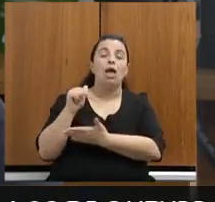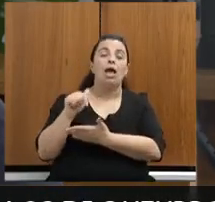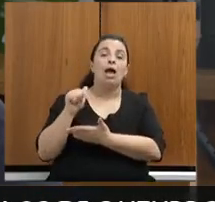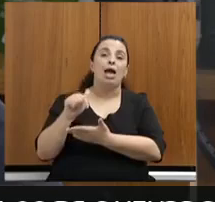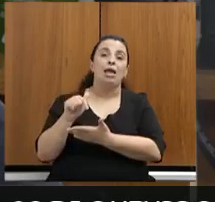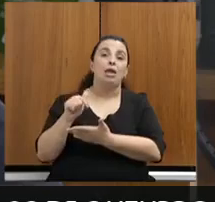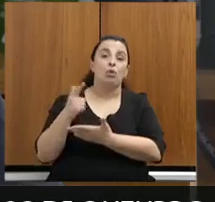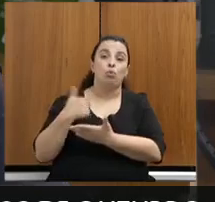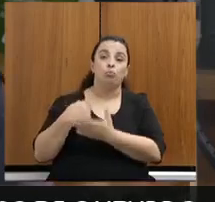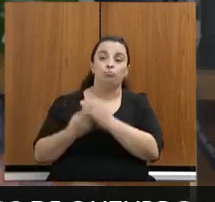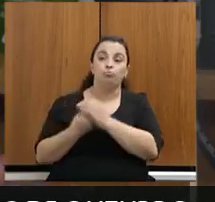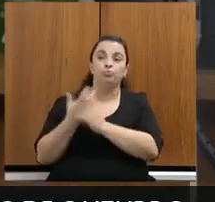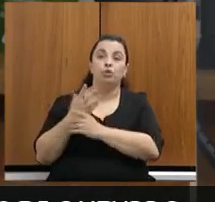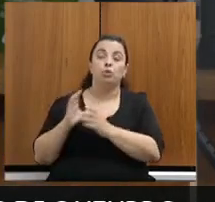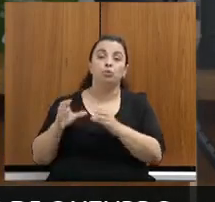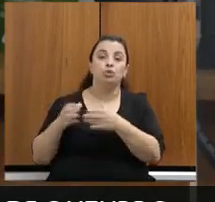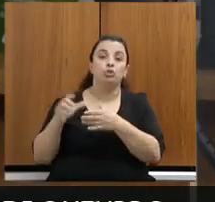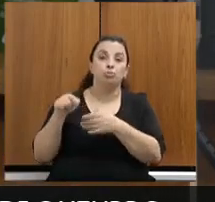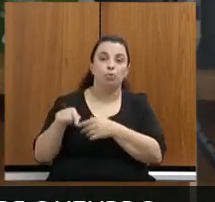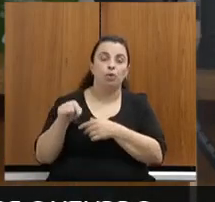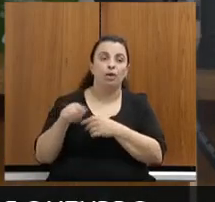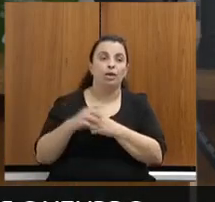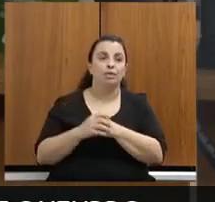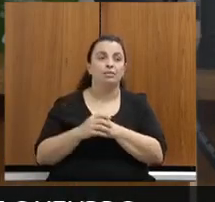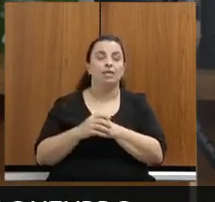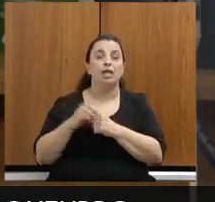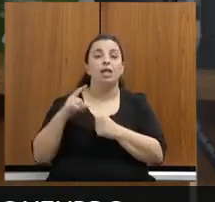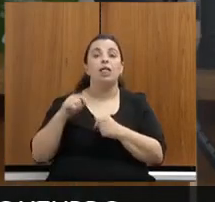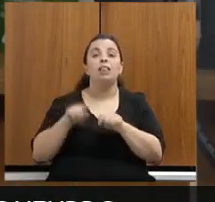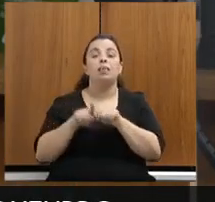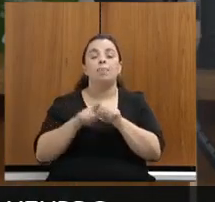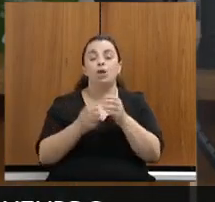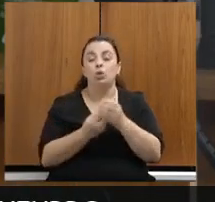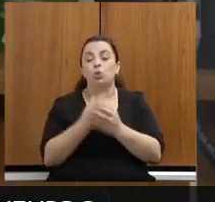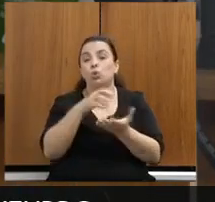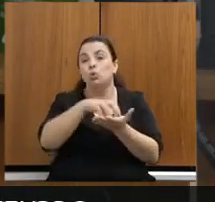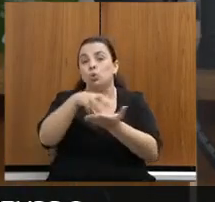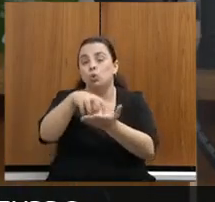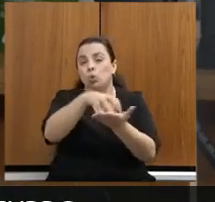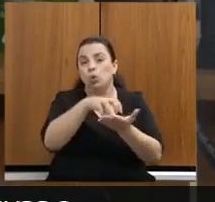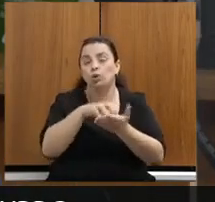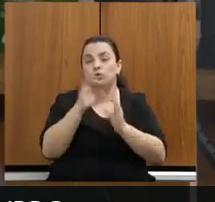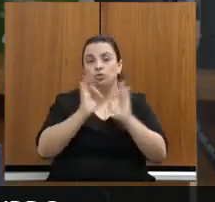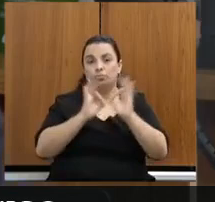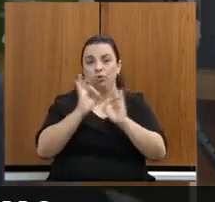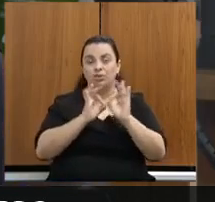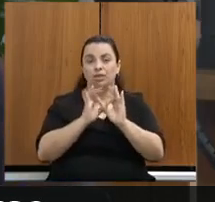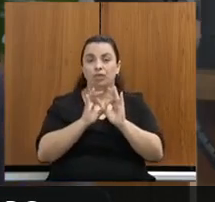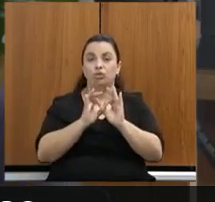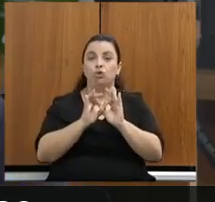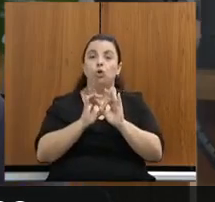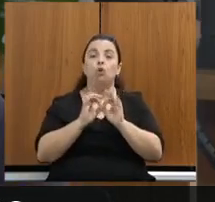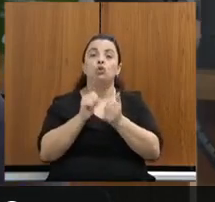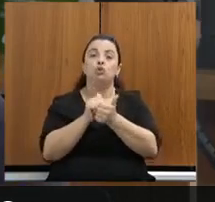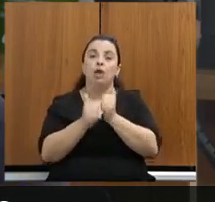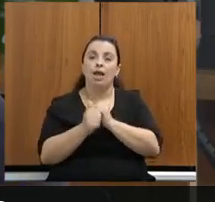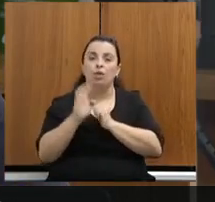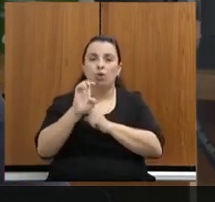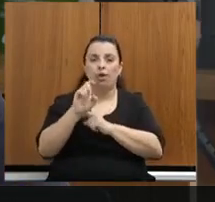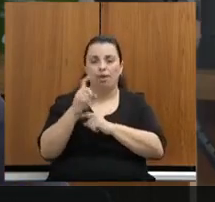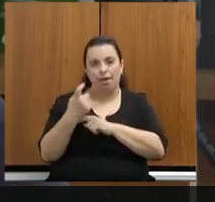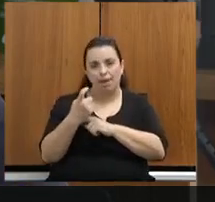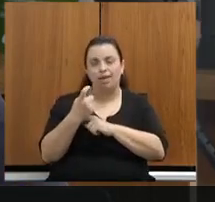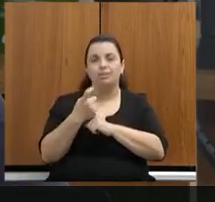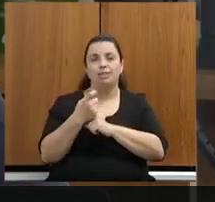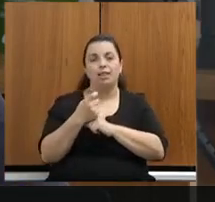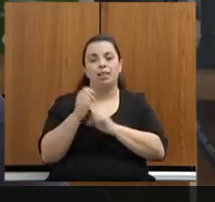e mais do que isso eu fiz núcleos de um projeto de ex-jogadores da treino para crianças no contraturno da escola